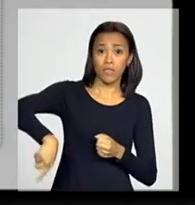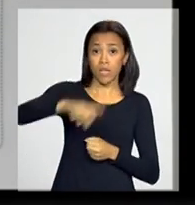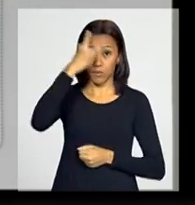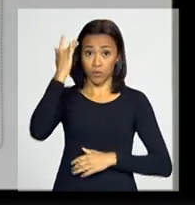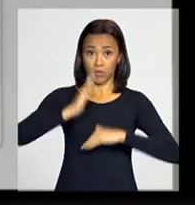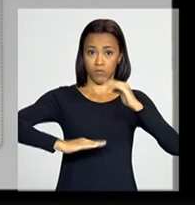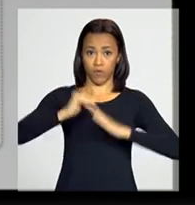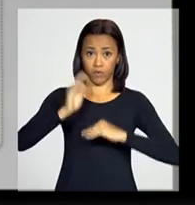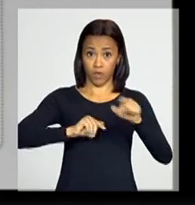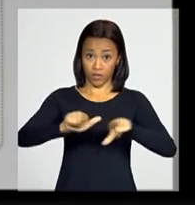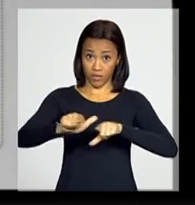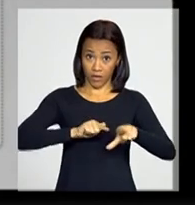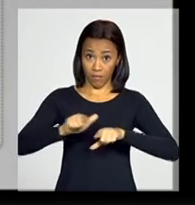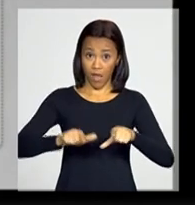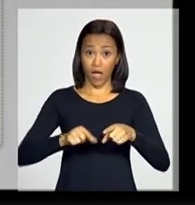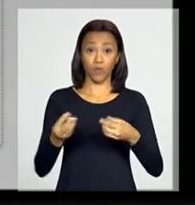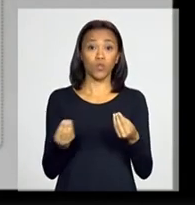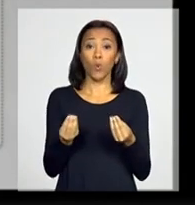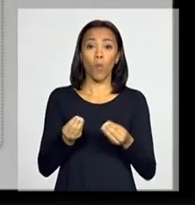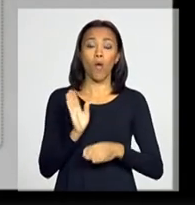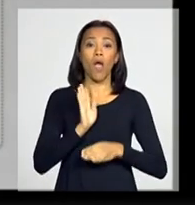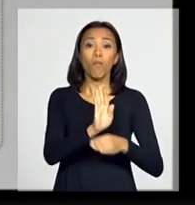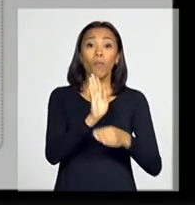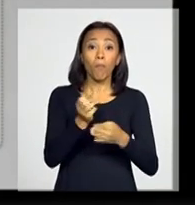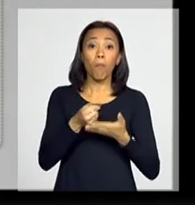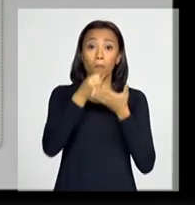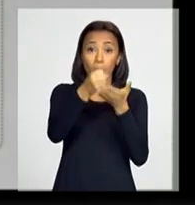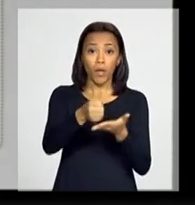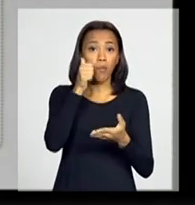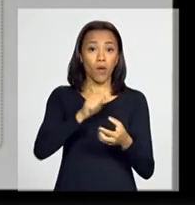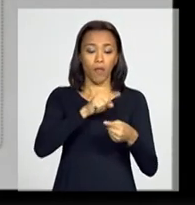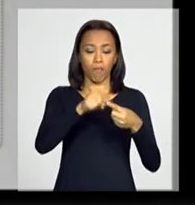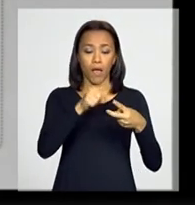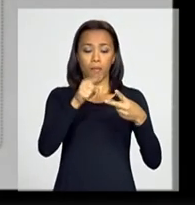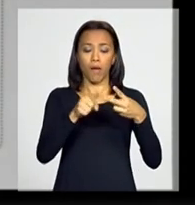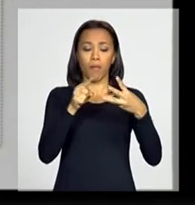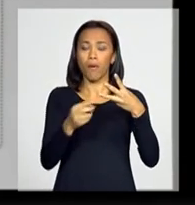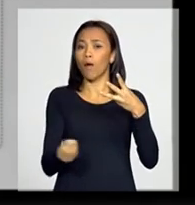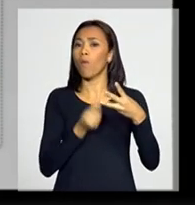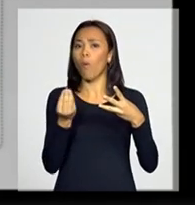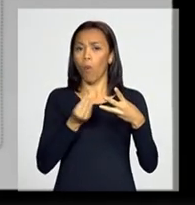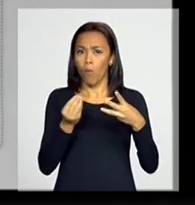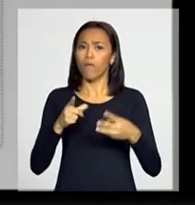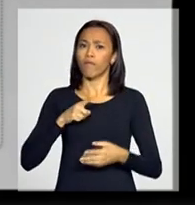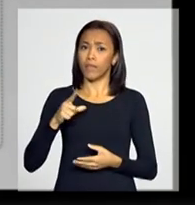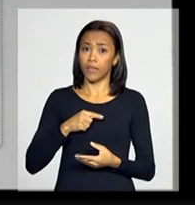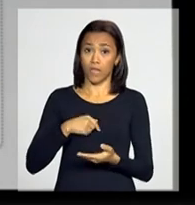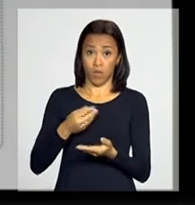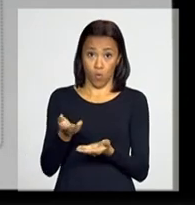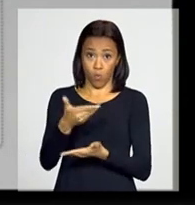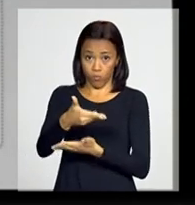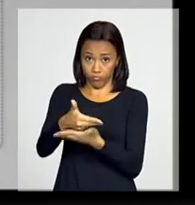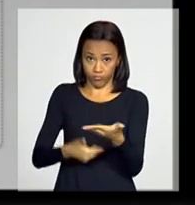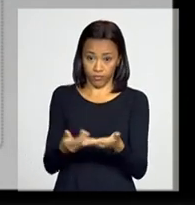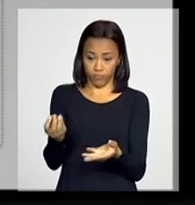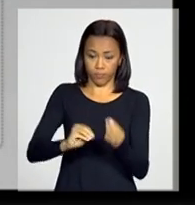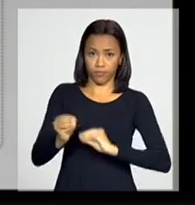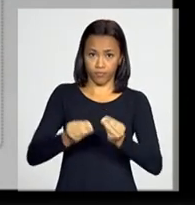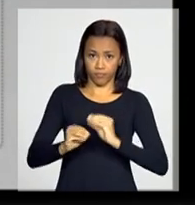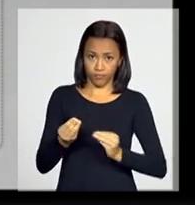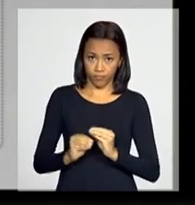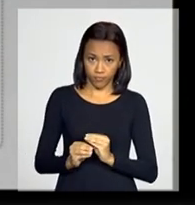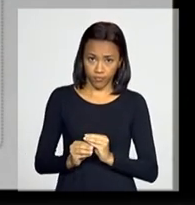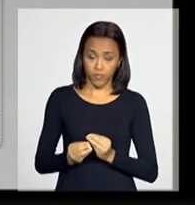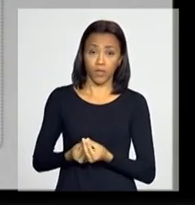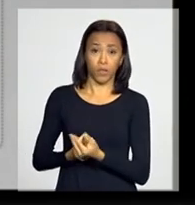dessas três portas de entrada e esses profissionais terão protocolo de procedimentos igual